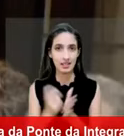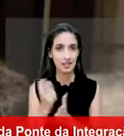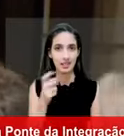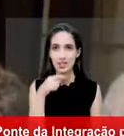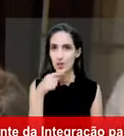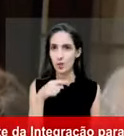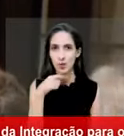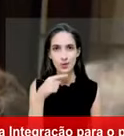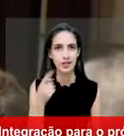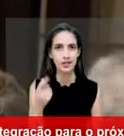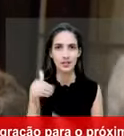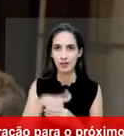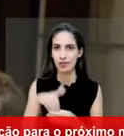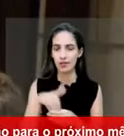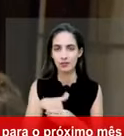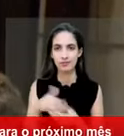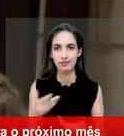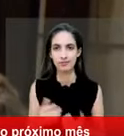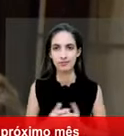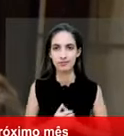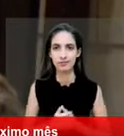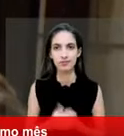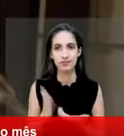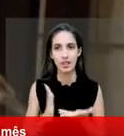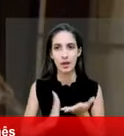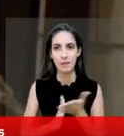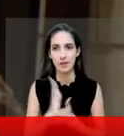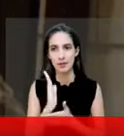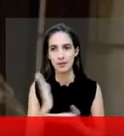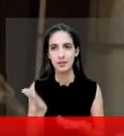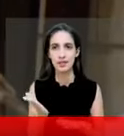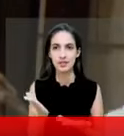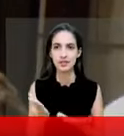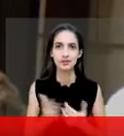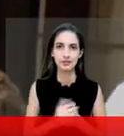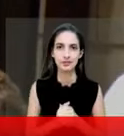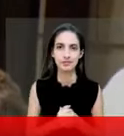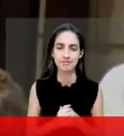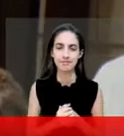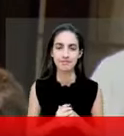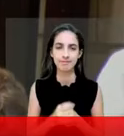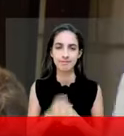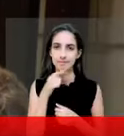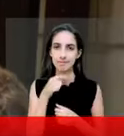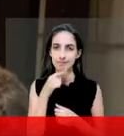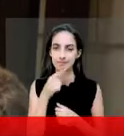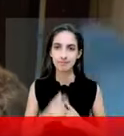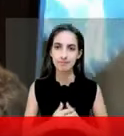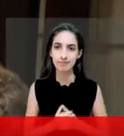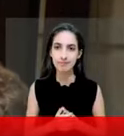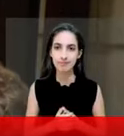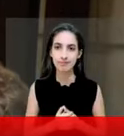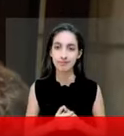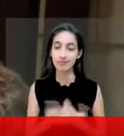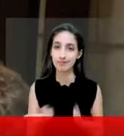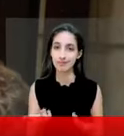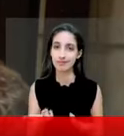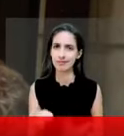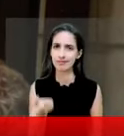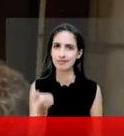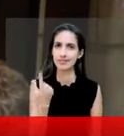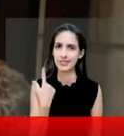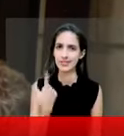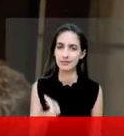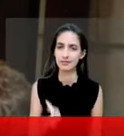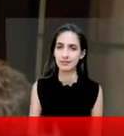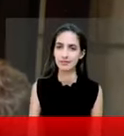para poder aprovar a matéria e dar continuidade ao trabalho. O que eu sempre acho muito curioso é que, imediatamente após